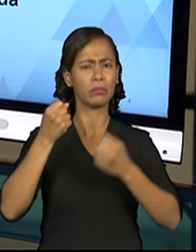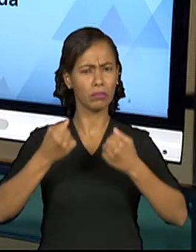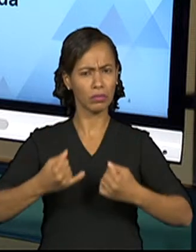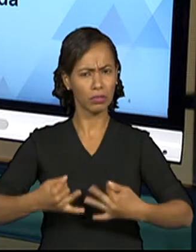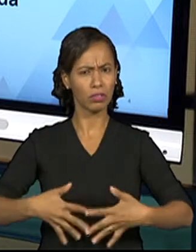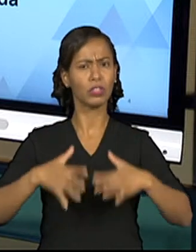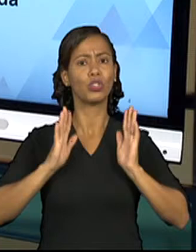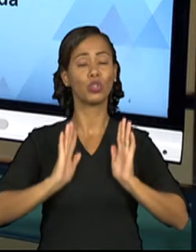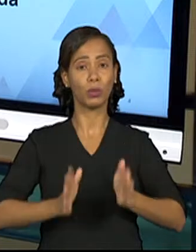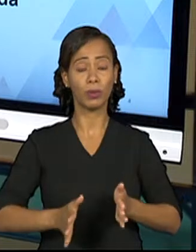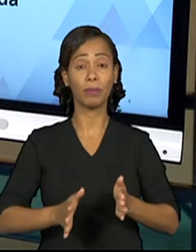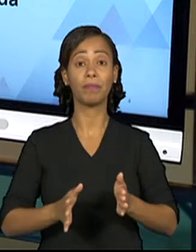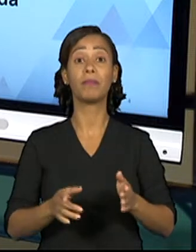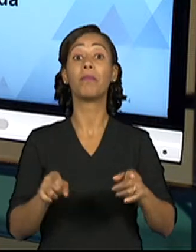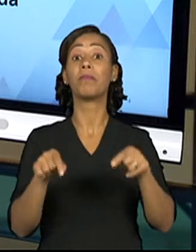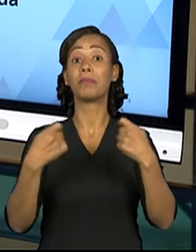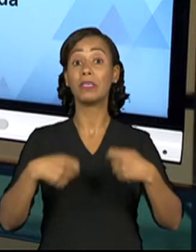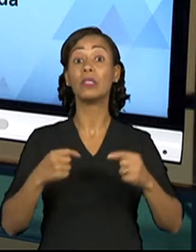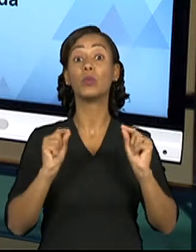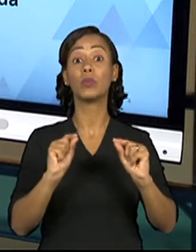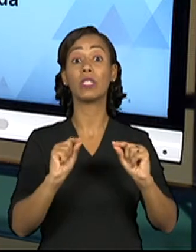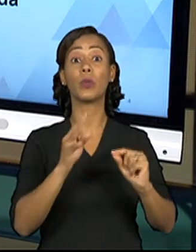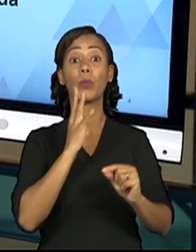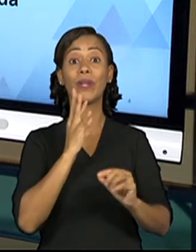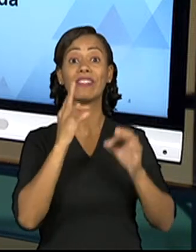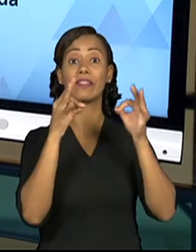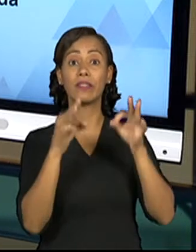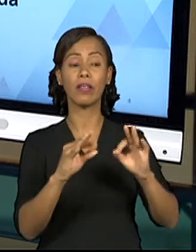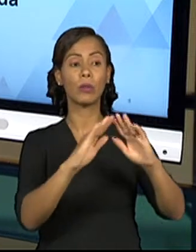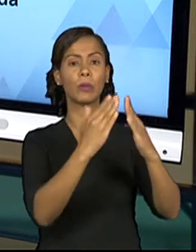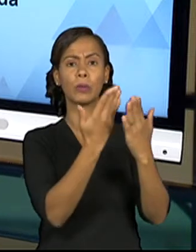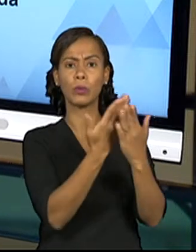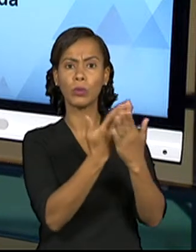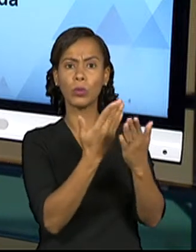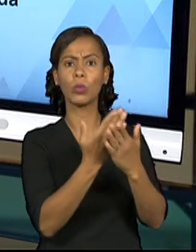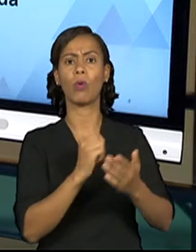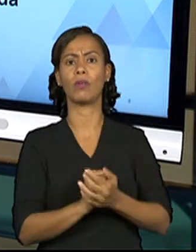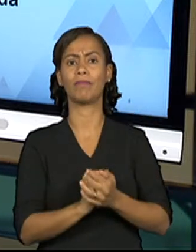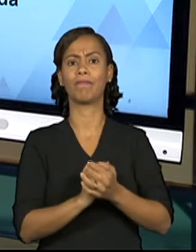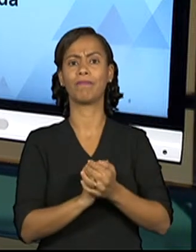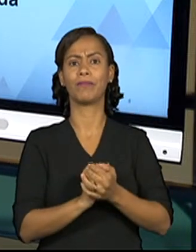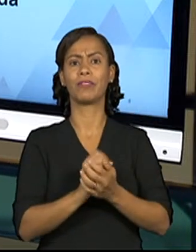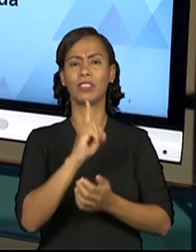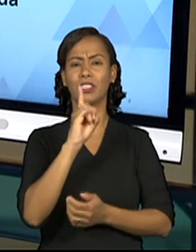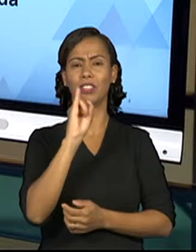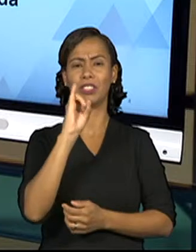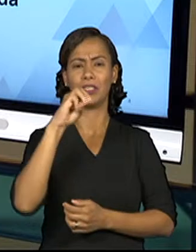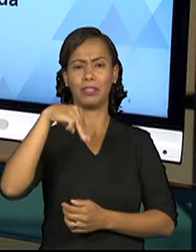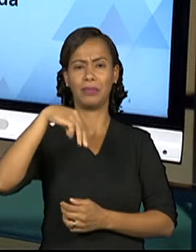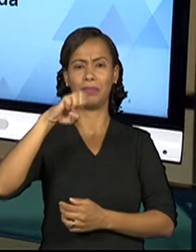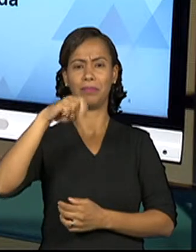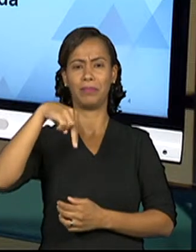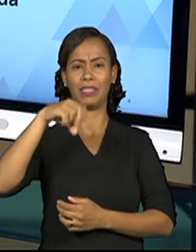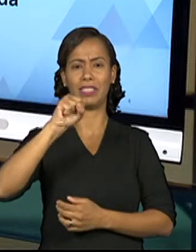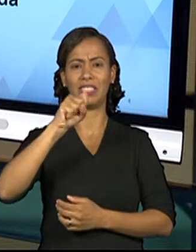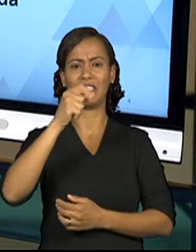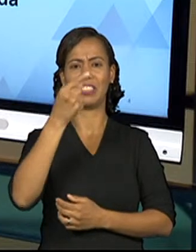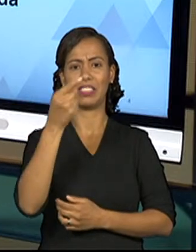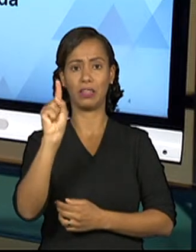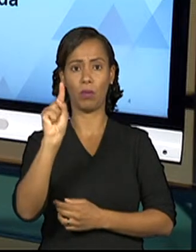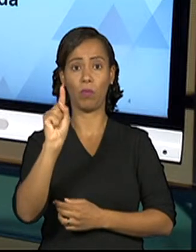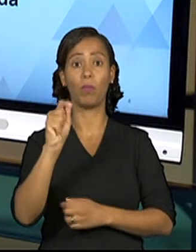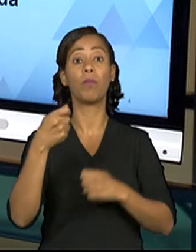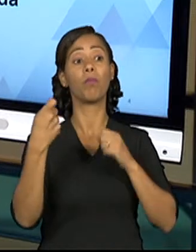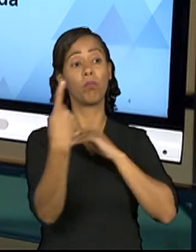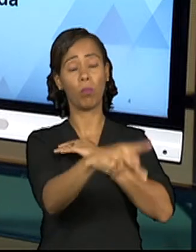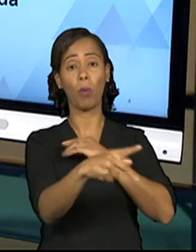algumas dimensões importantes da escola que estão escritas em um documento que vocês devem tentar ler, procurar